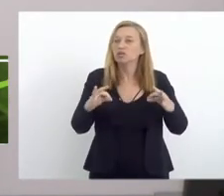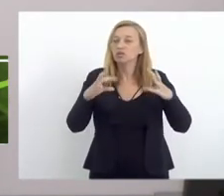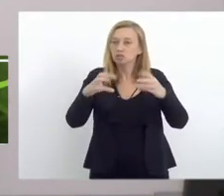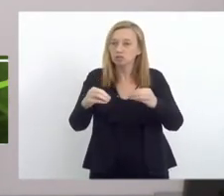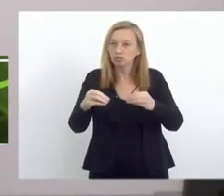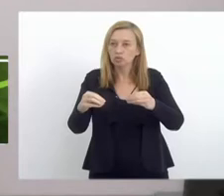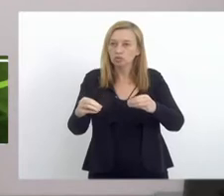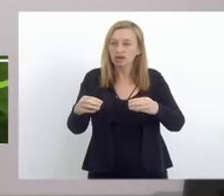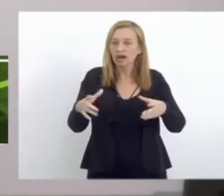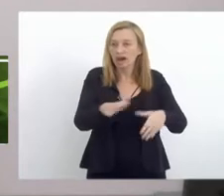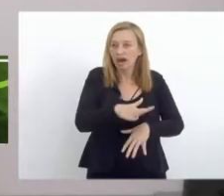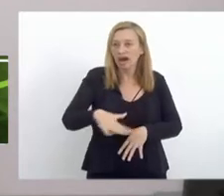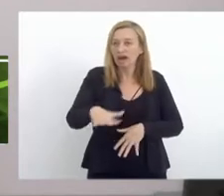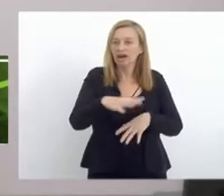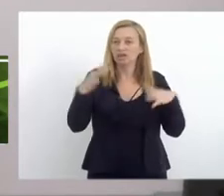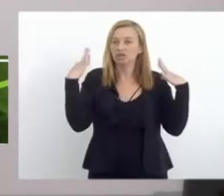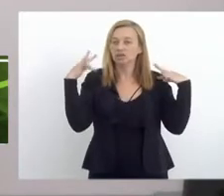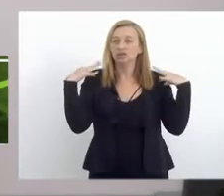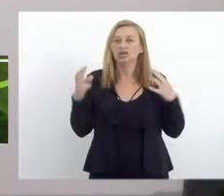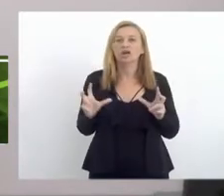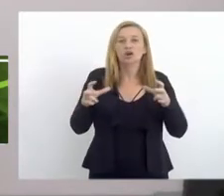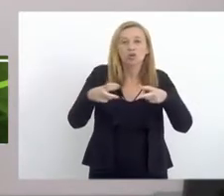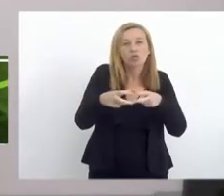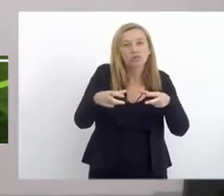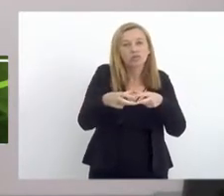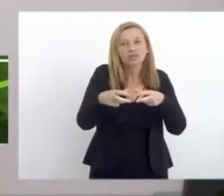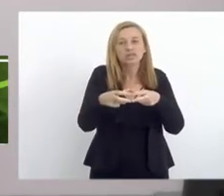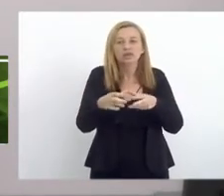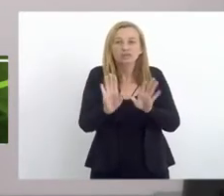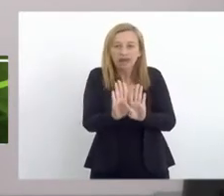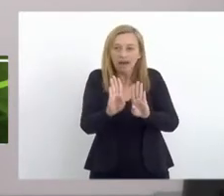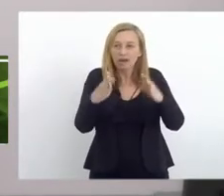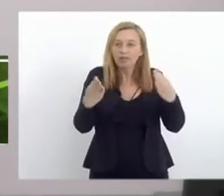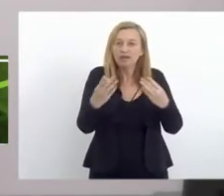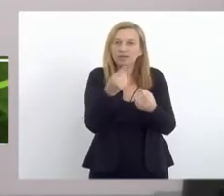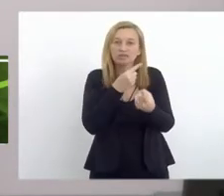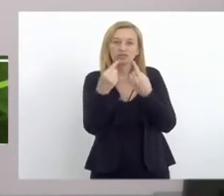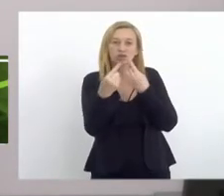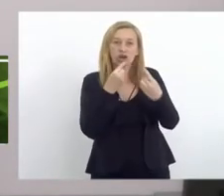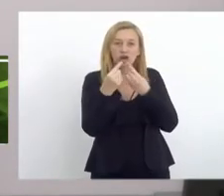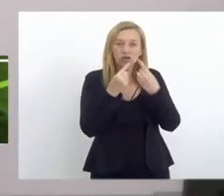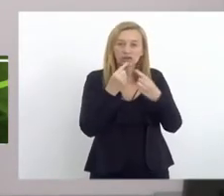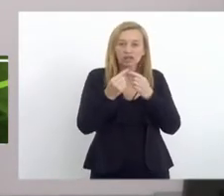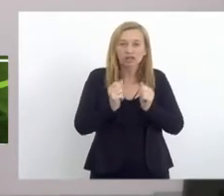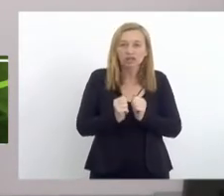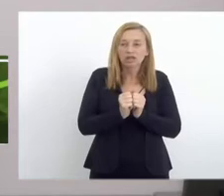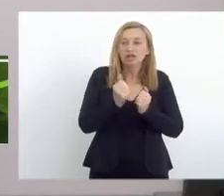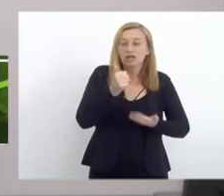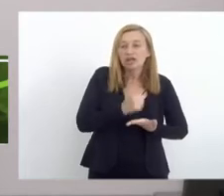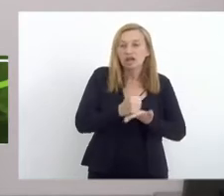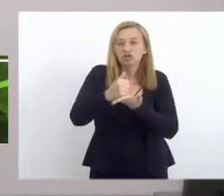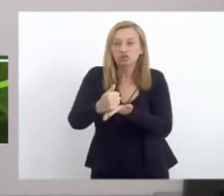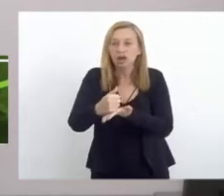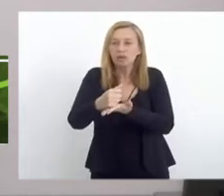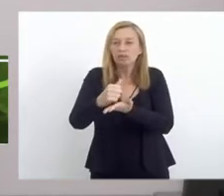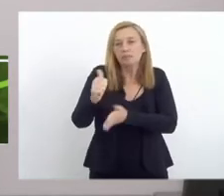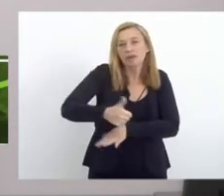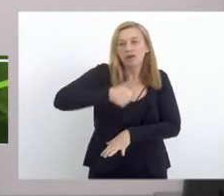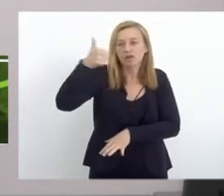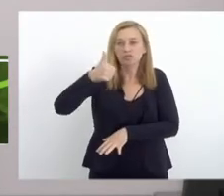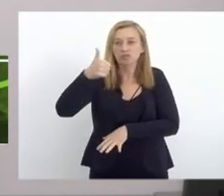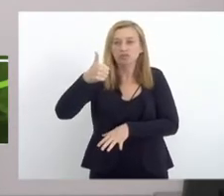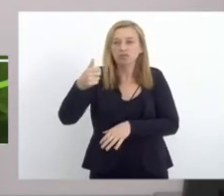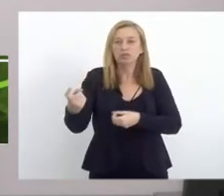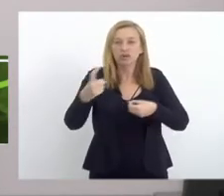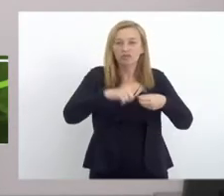trade turístico, pois essa comissão ela está aberta a diálogo e ajudar da melhor forma possível na